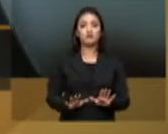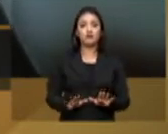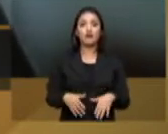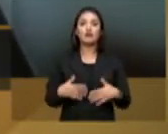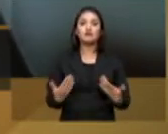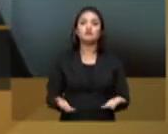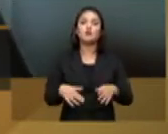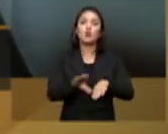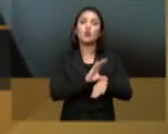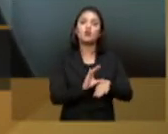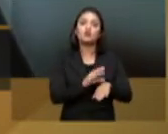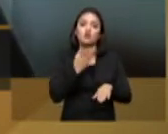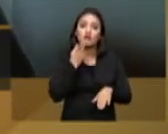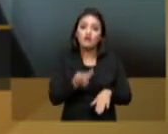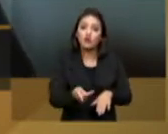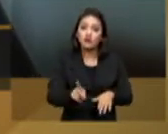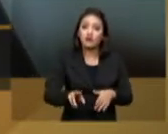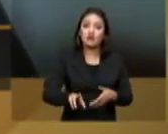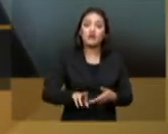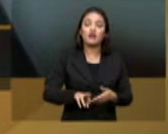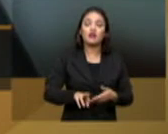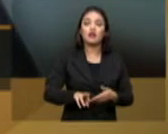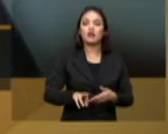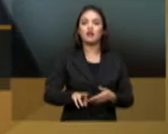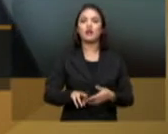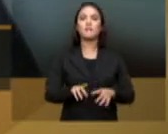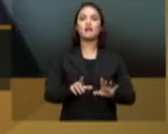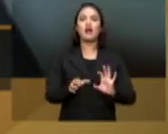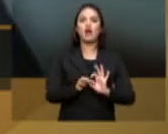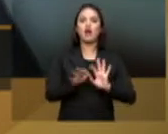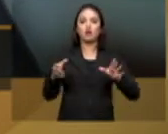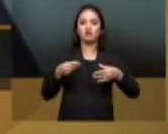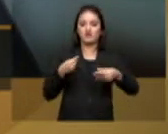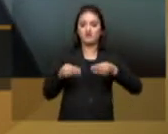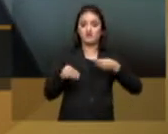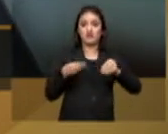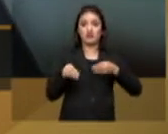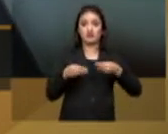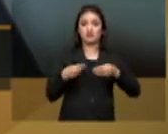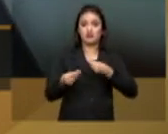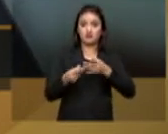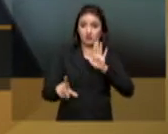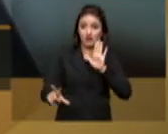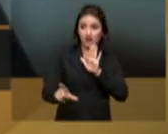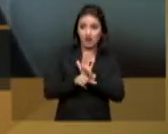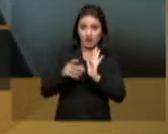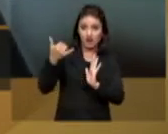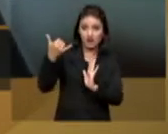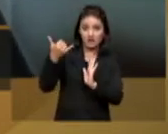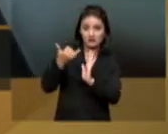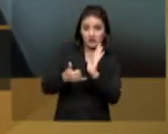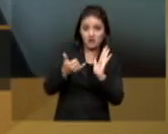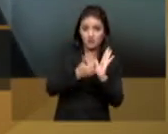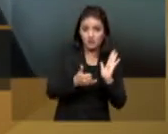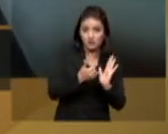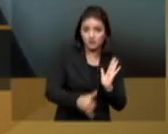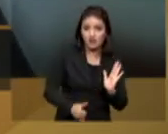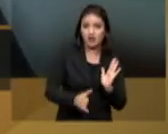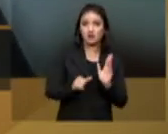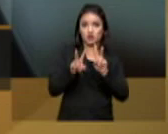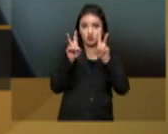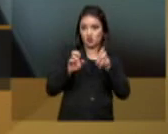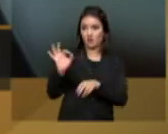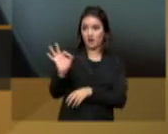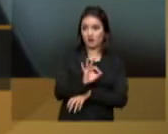Federal dispõe que não é suficiente para autorizar a flexibilização da legalidade tributária em relação à alíquota